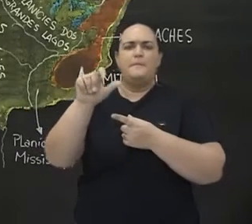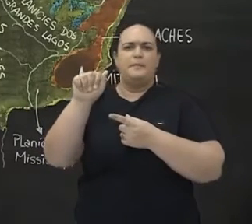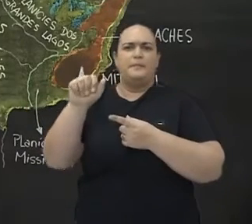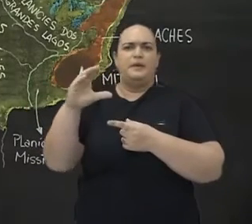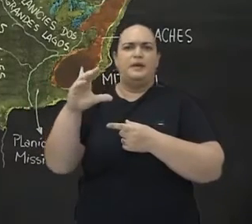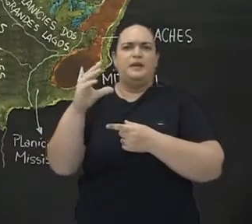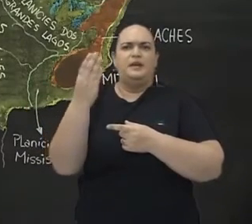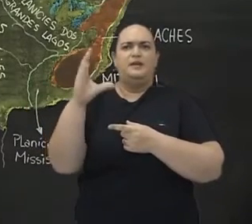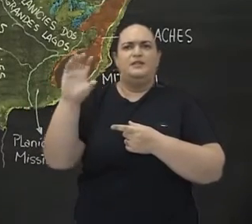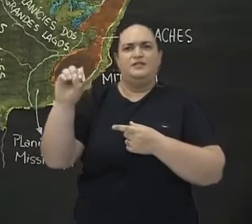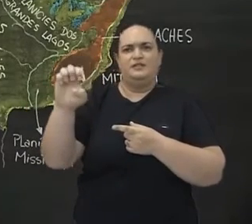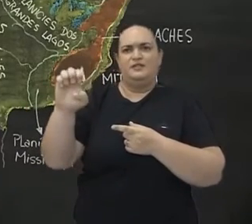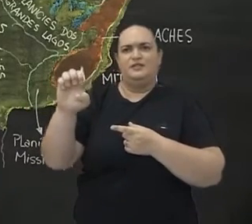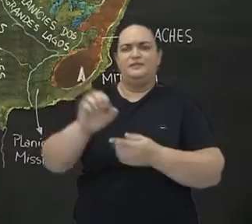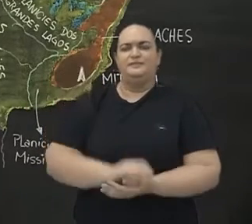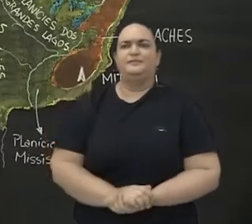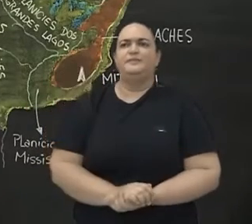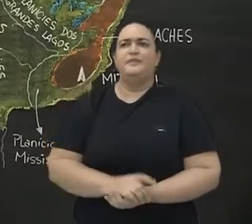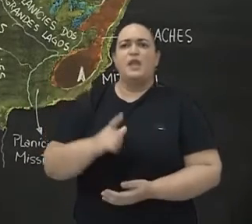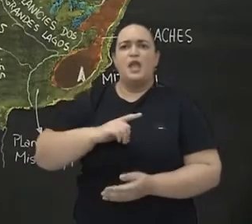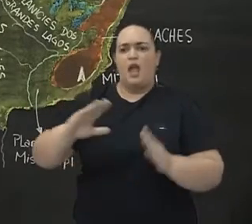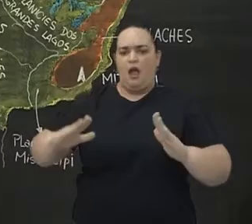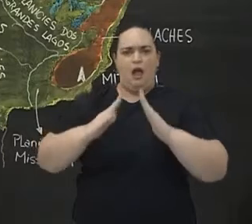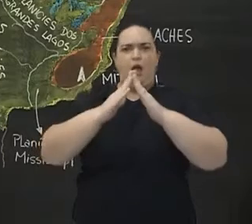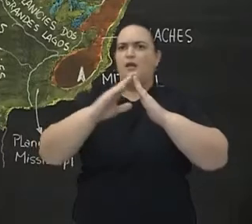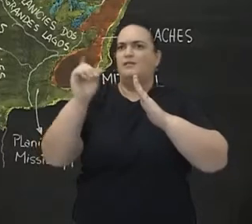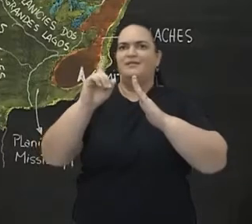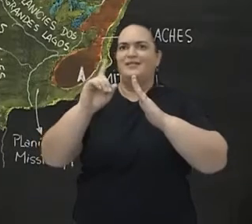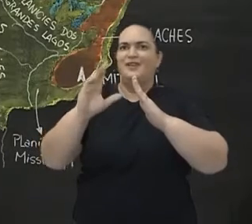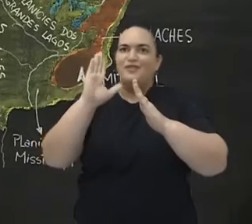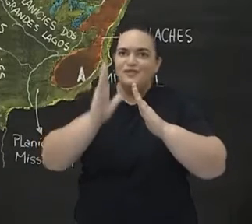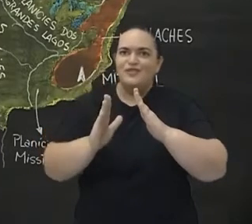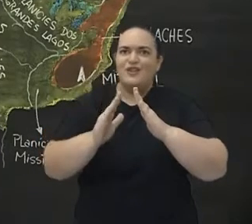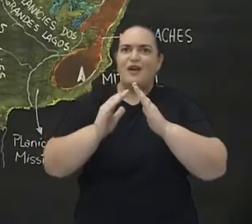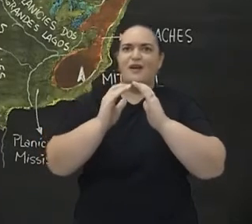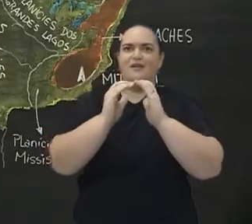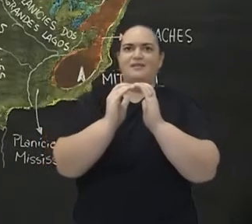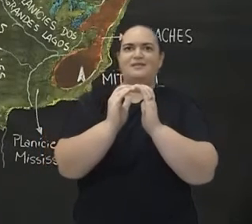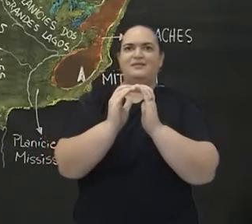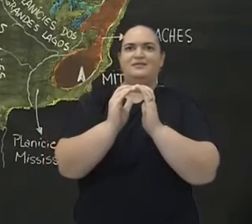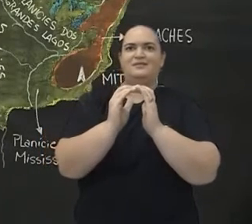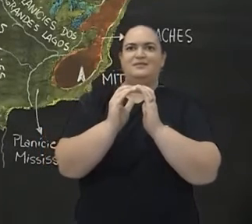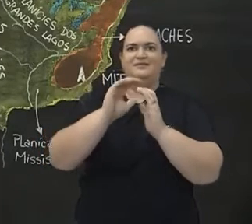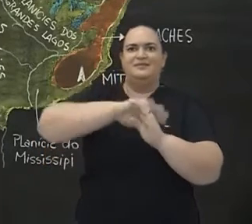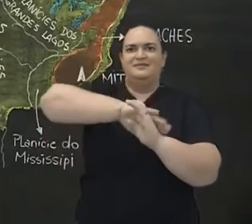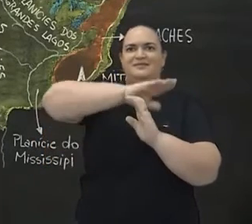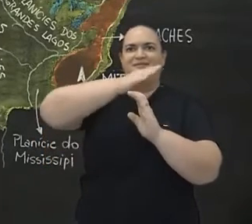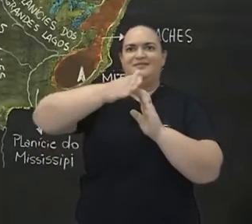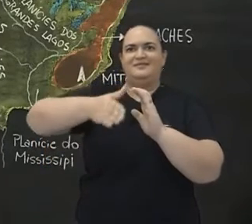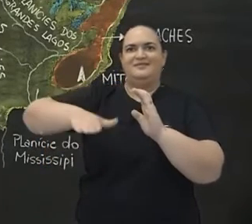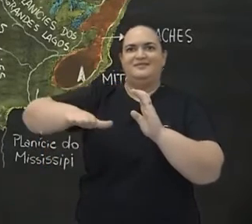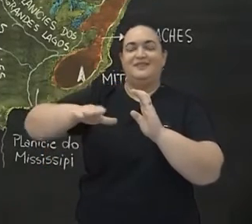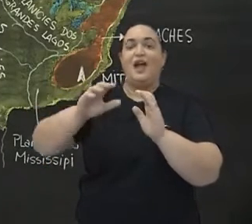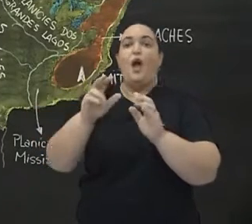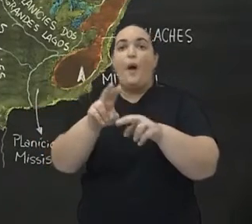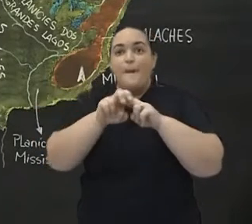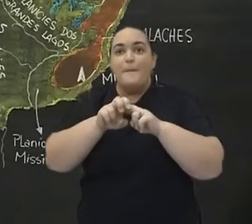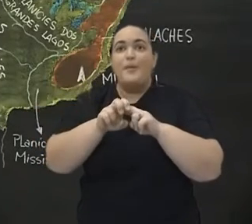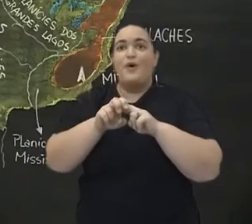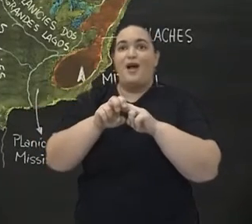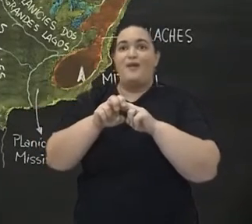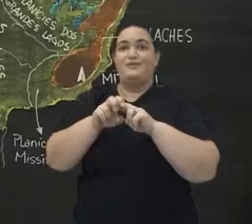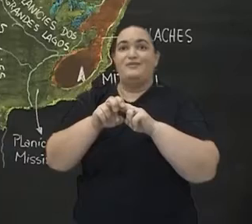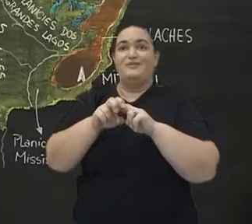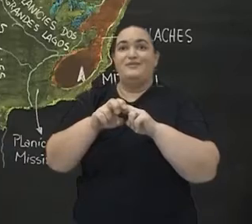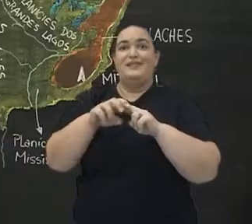tem formatos mais arredondados, onde teve já durante muito tempo um processo erosivo acontecendo ali. E esse processo